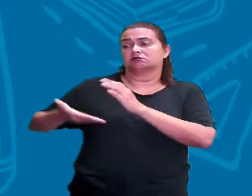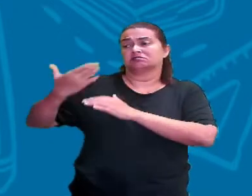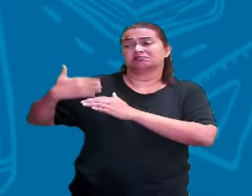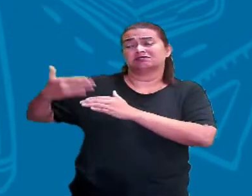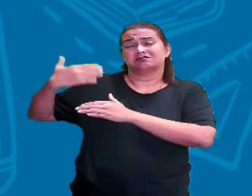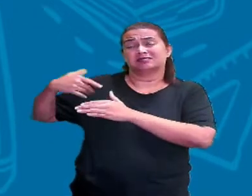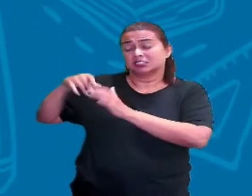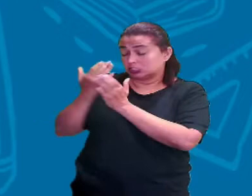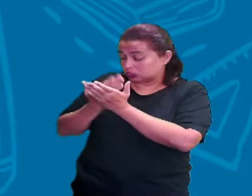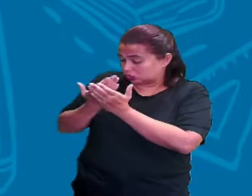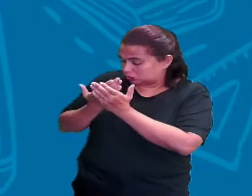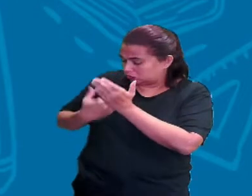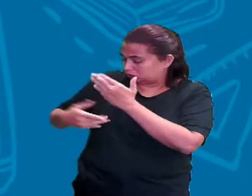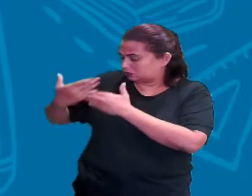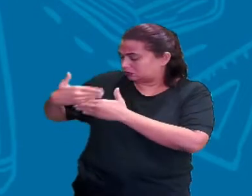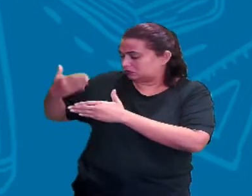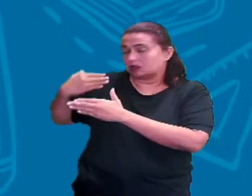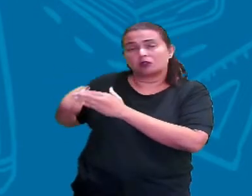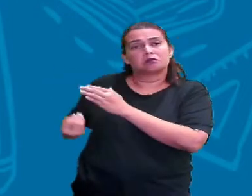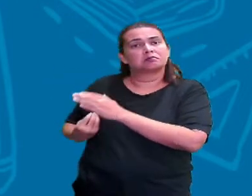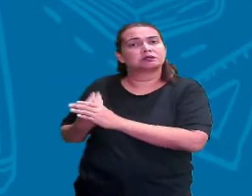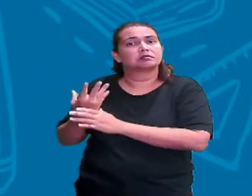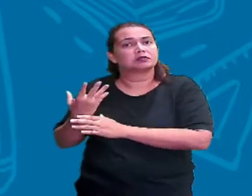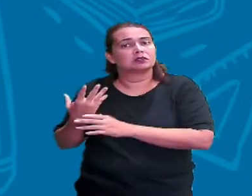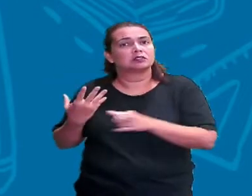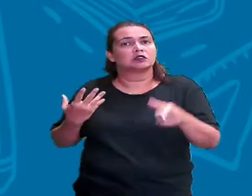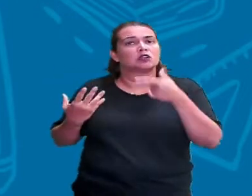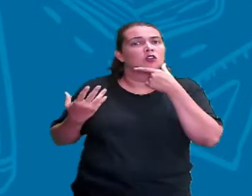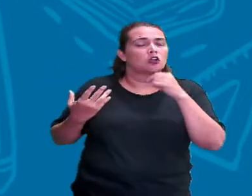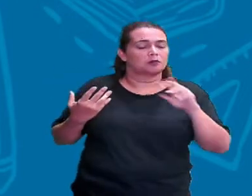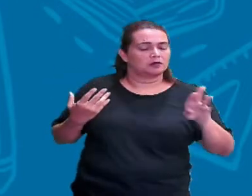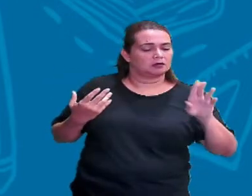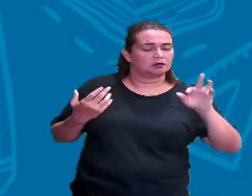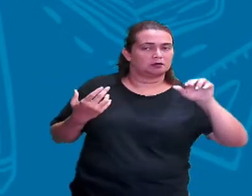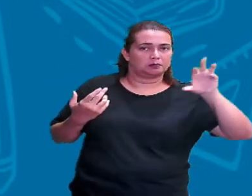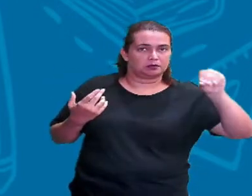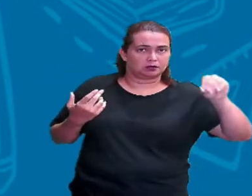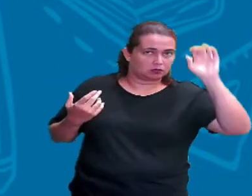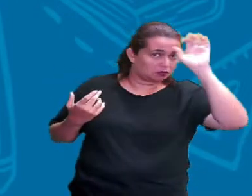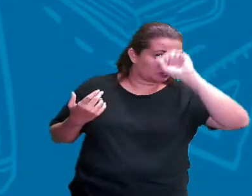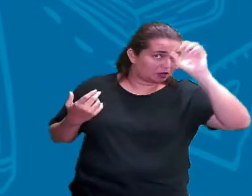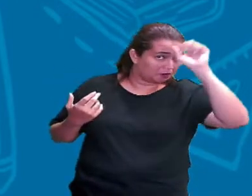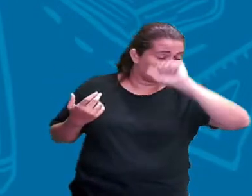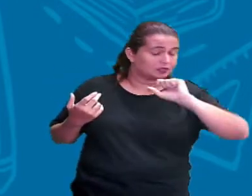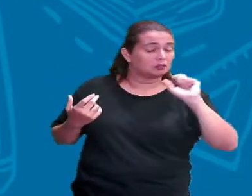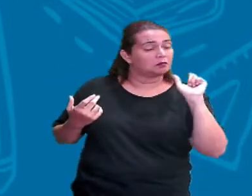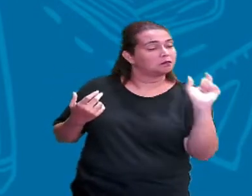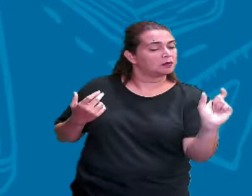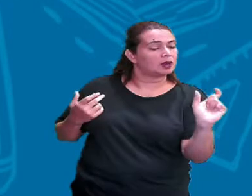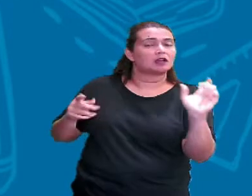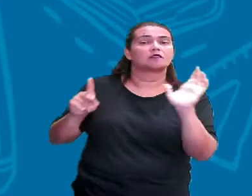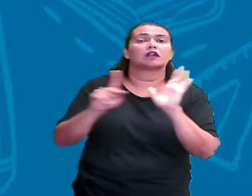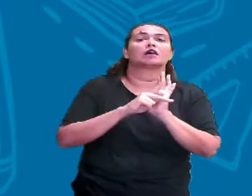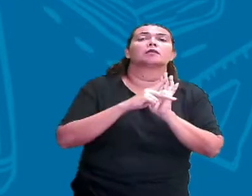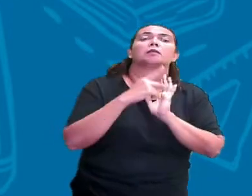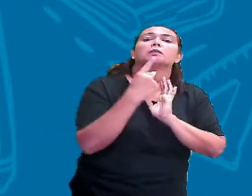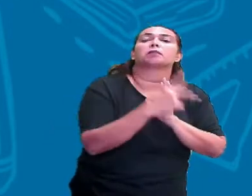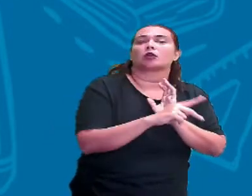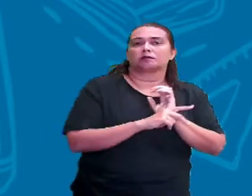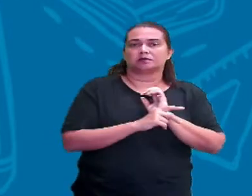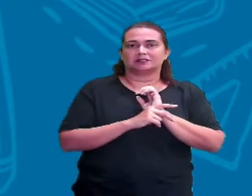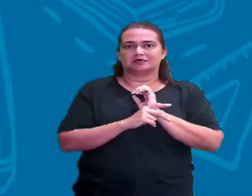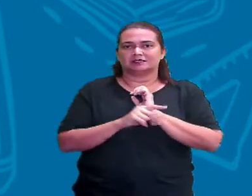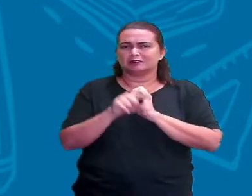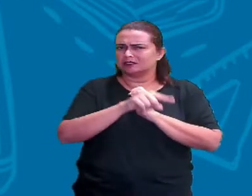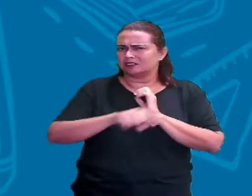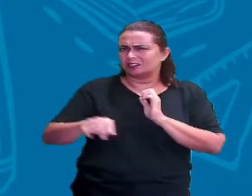gírias lusitanas como telemóvel, boleia, gira e várias outras. Ficou curioso? Assista a